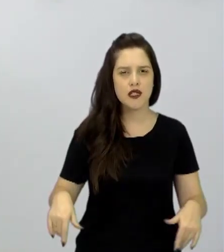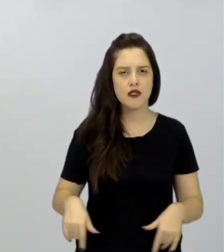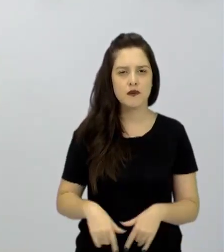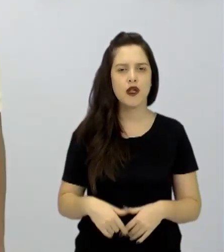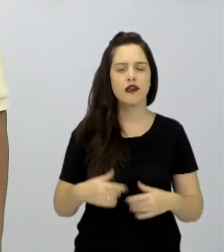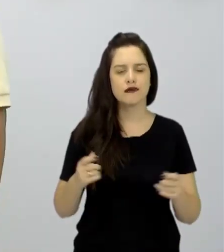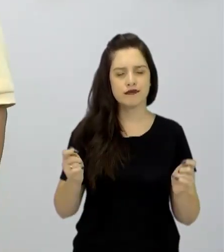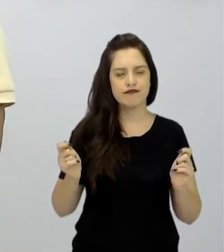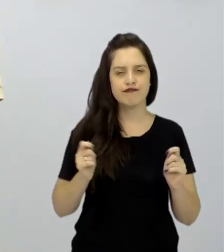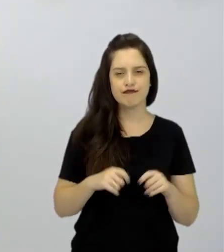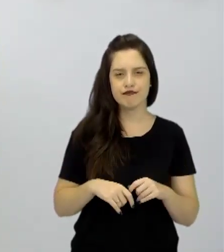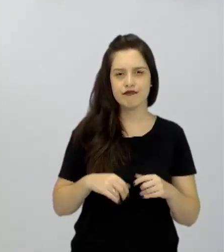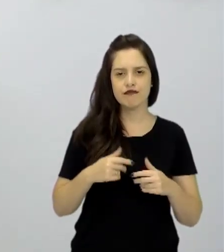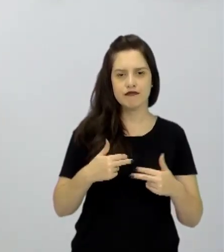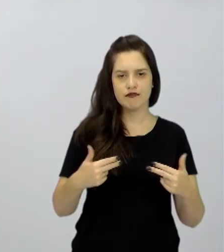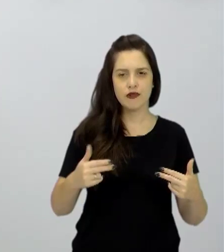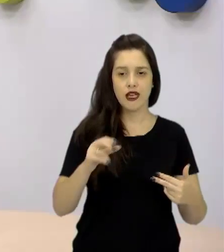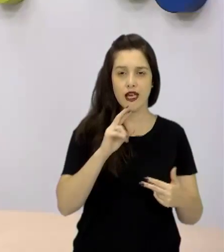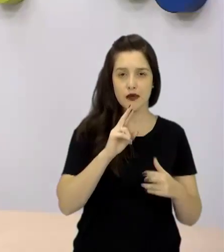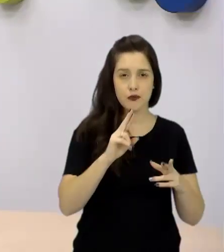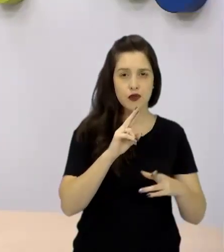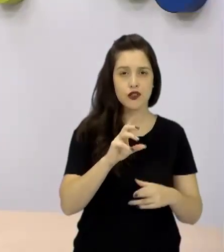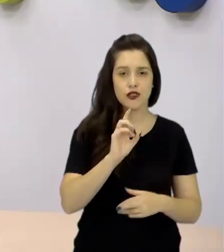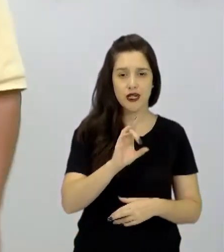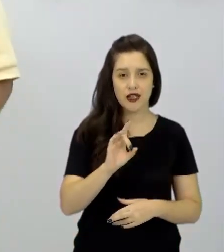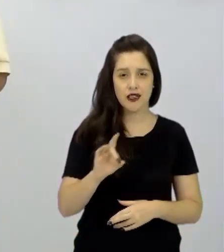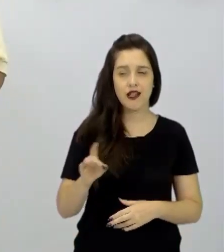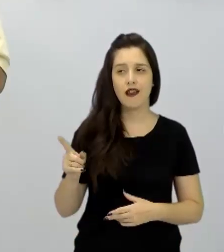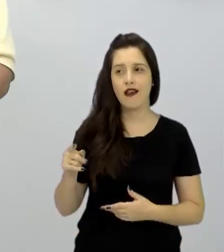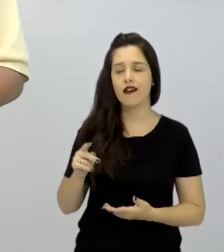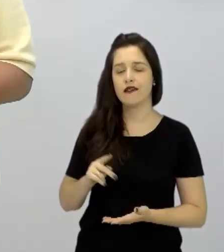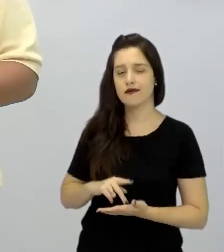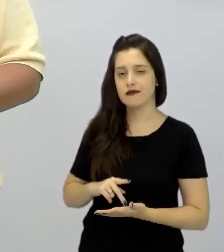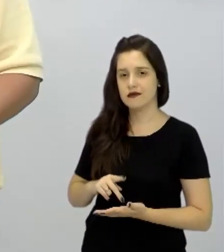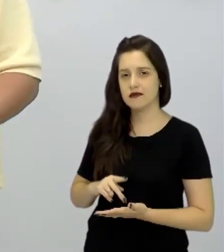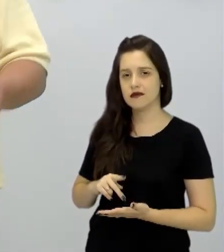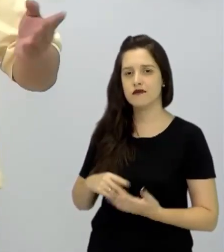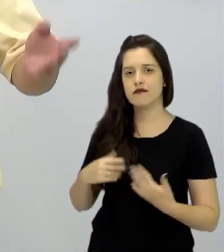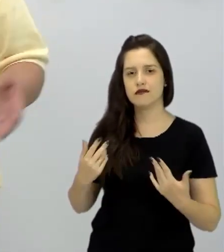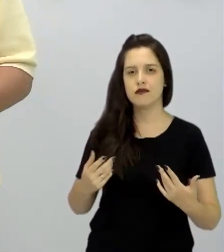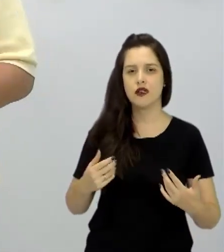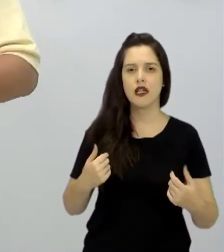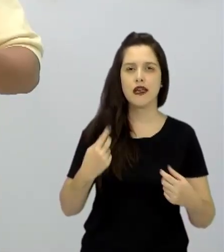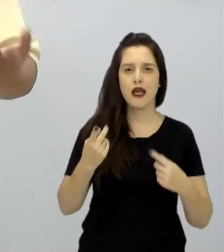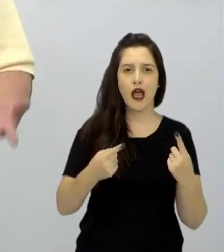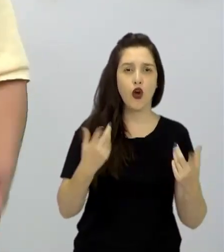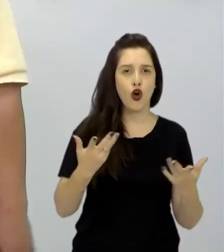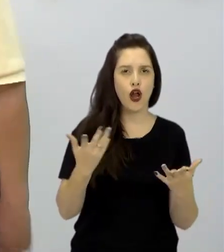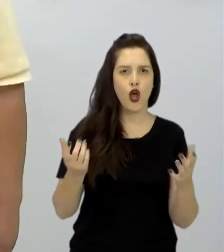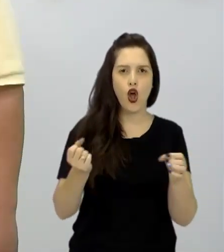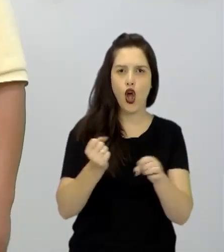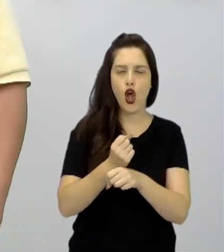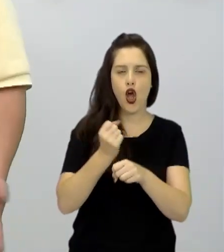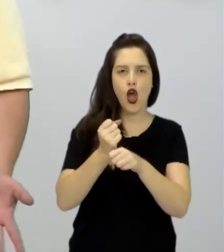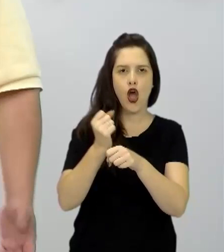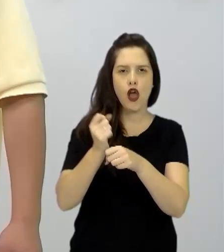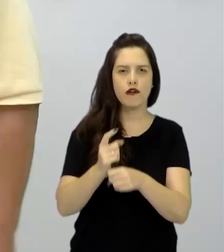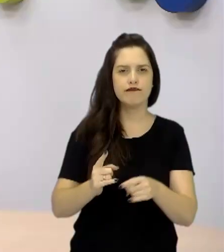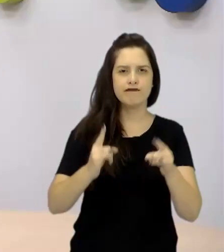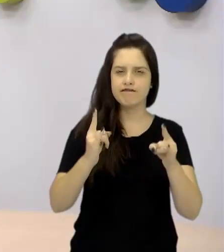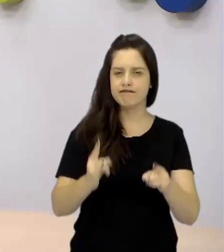e fica pouco espaço para cada um, né? É verdade. Vai ver que é por isso que eles construíram prédios onde moram várias famílias, né? Só